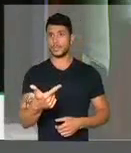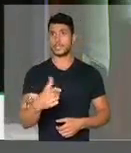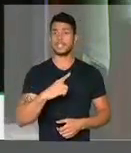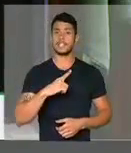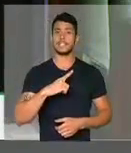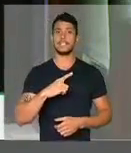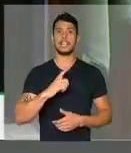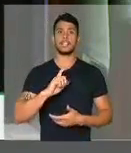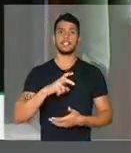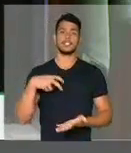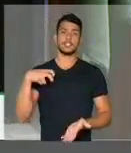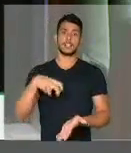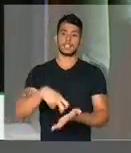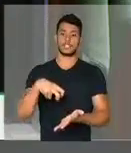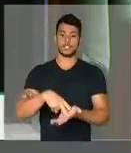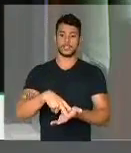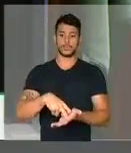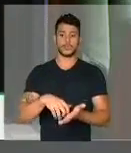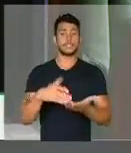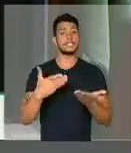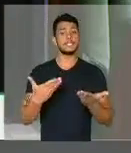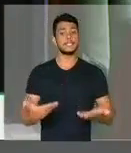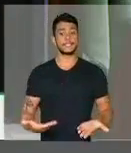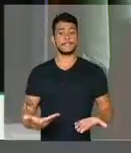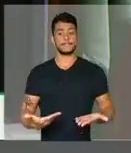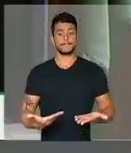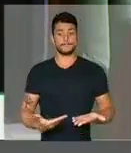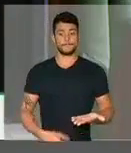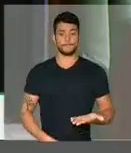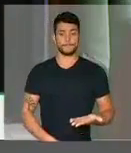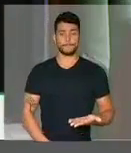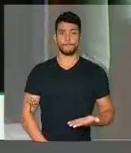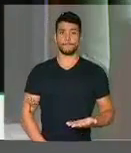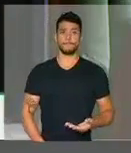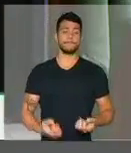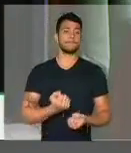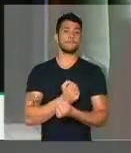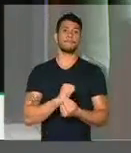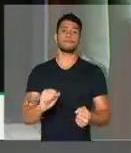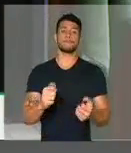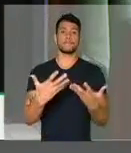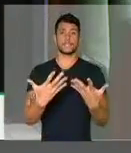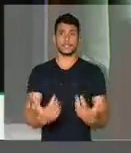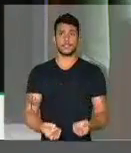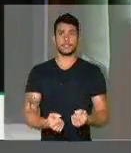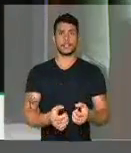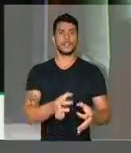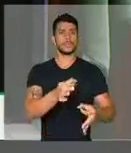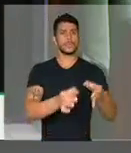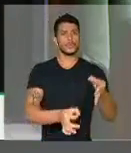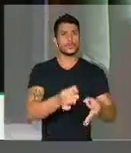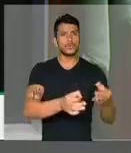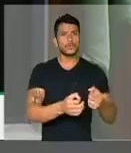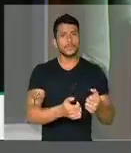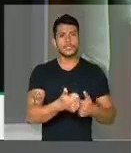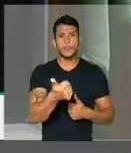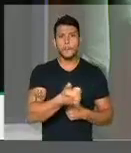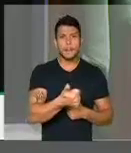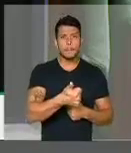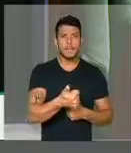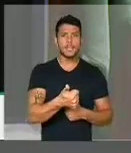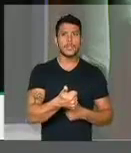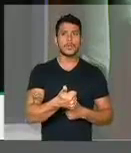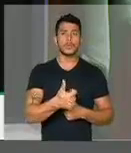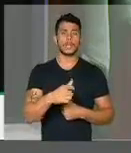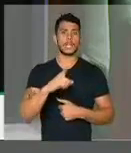mão pesada. E é assim que é inadmissível um juiz de primeiro grau, um juiz